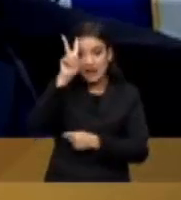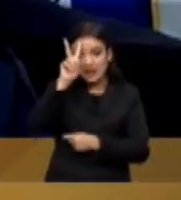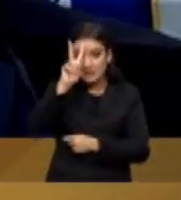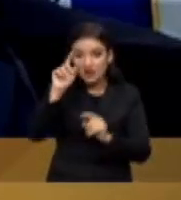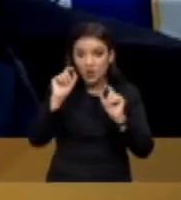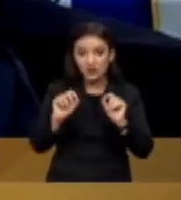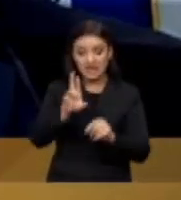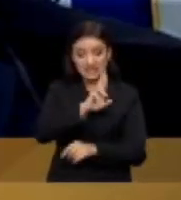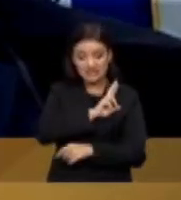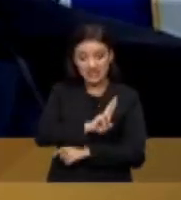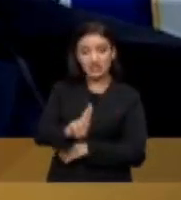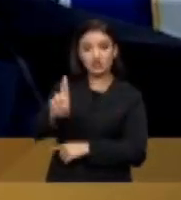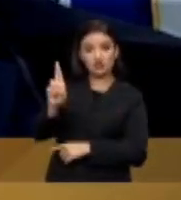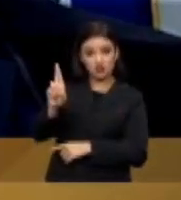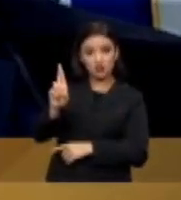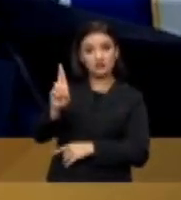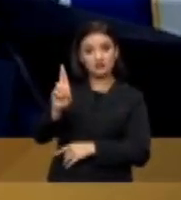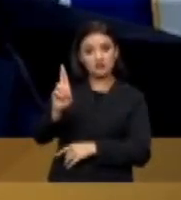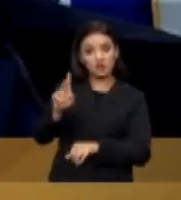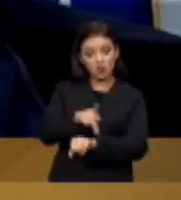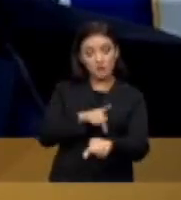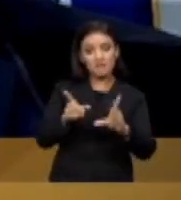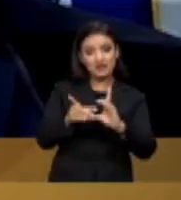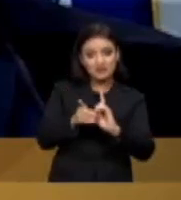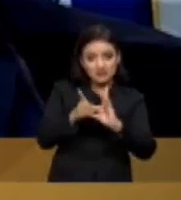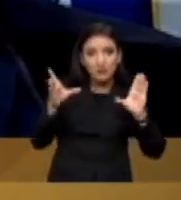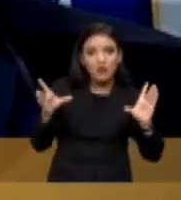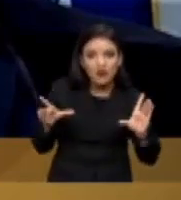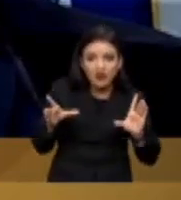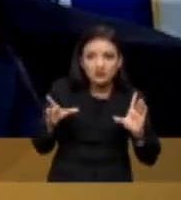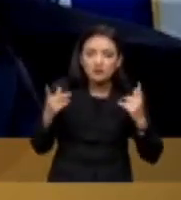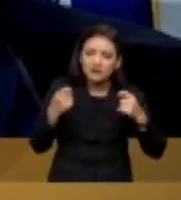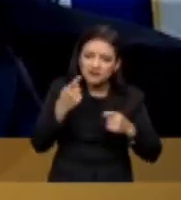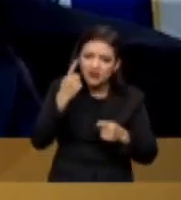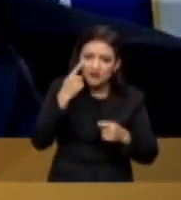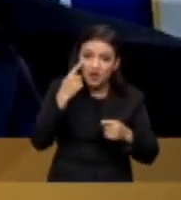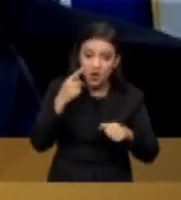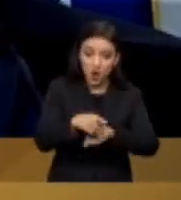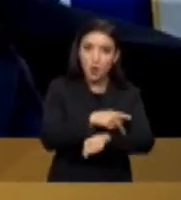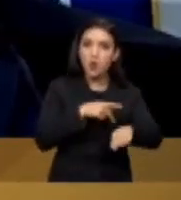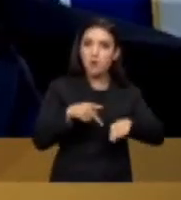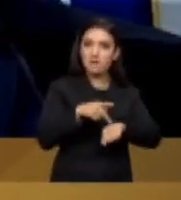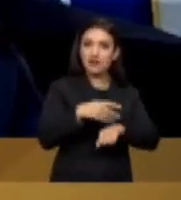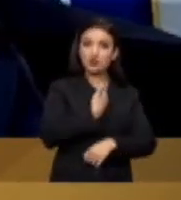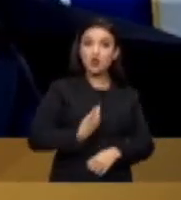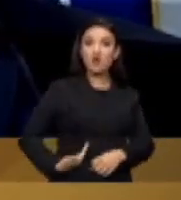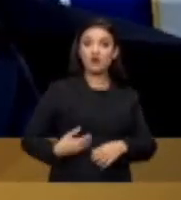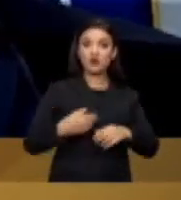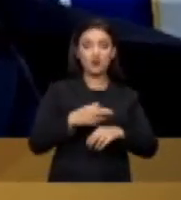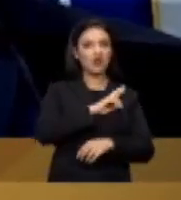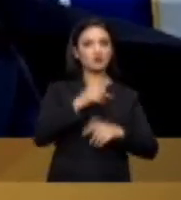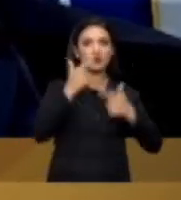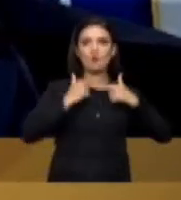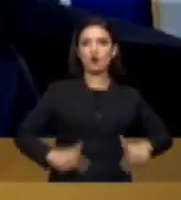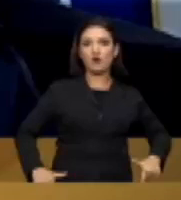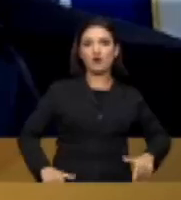Estado democrático de direito e ter presente que o Estado é laico, mas as pessoas não são. Pelo contrário, as pessoas